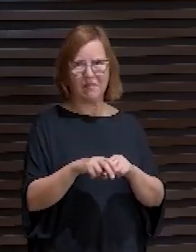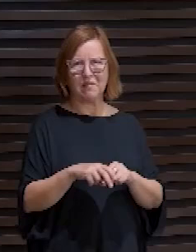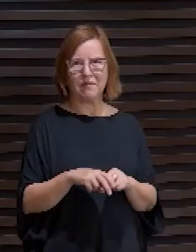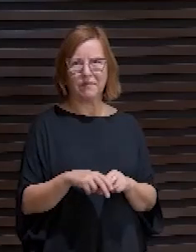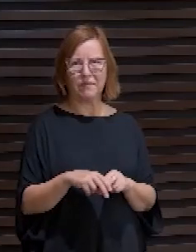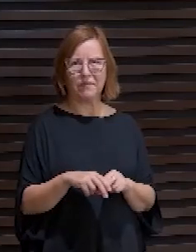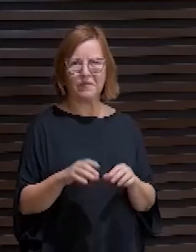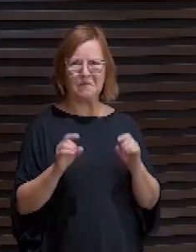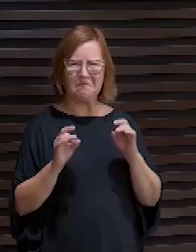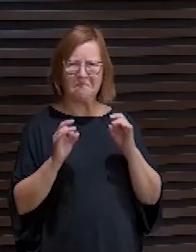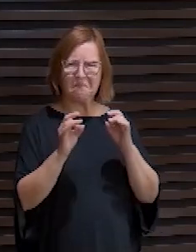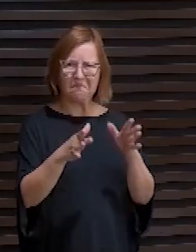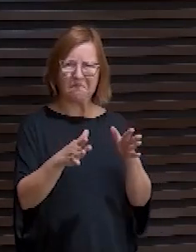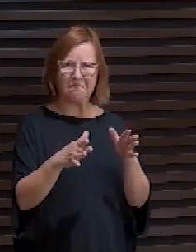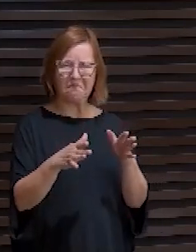de sua